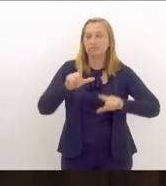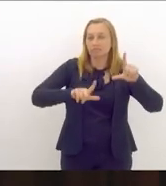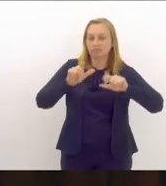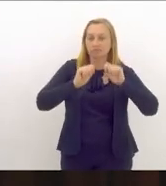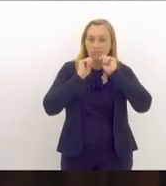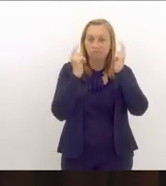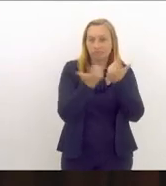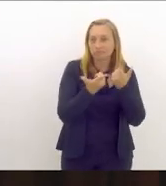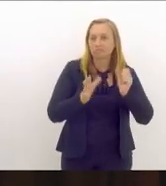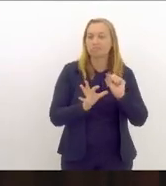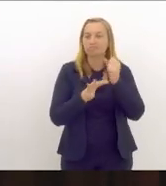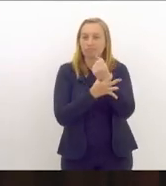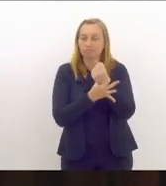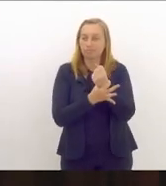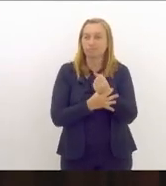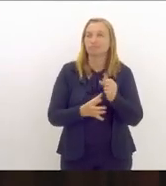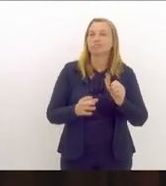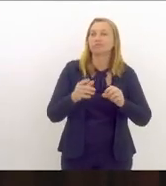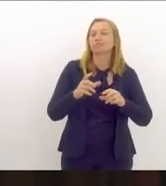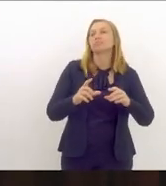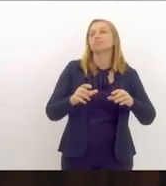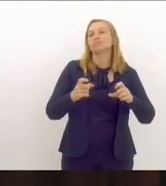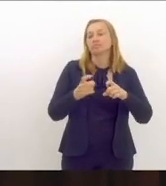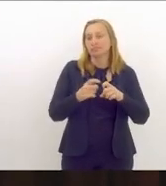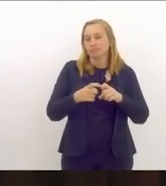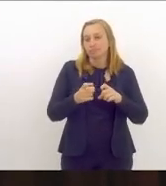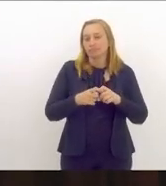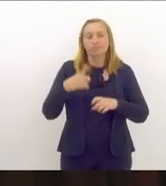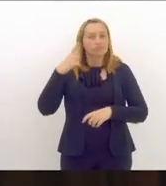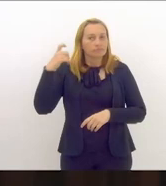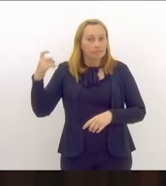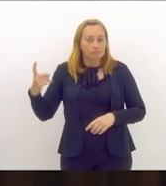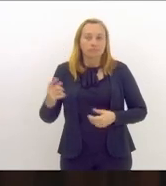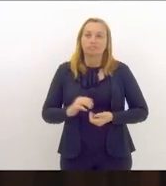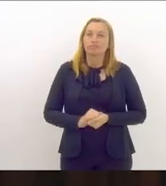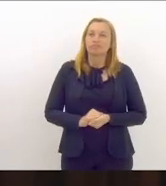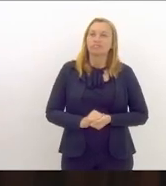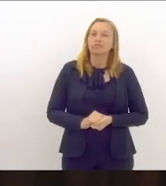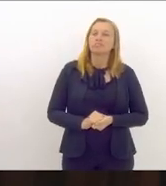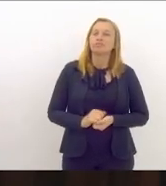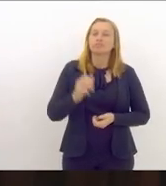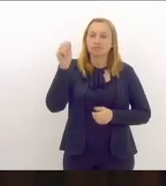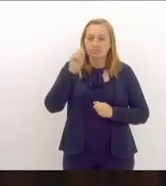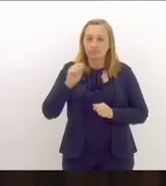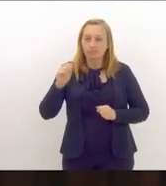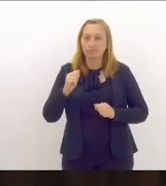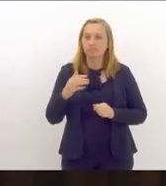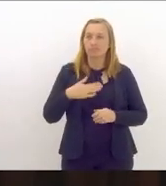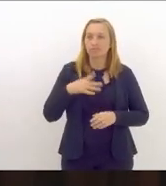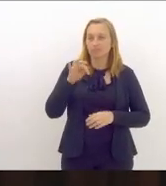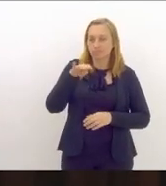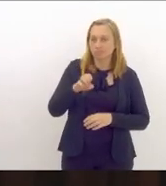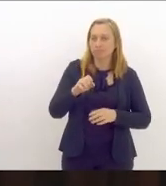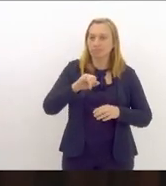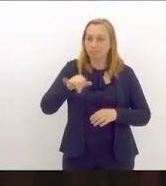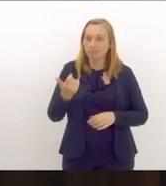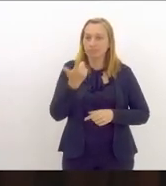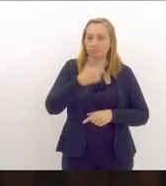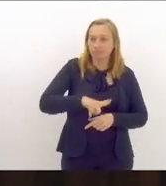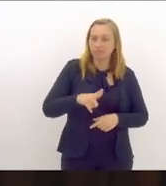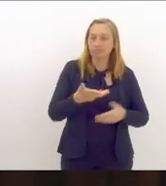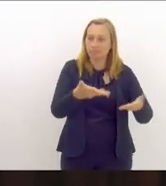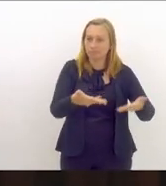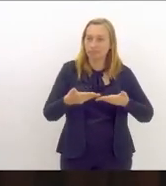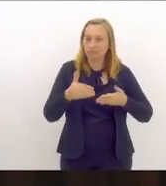cerimonial, segurança, departamento médico, departamento de som, assessores do meu gabinete, e aproveito mais uma vez para